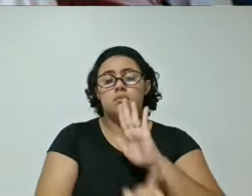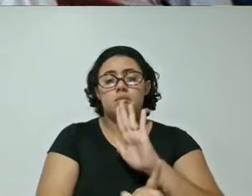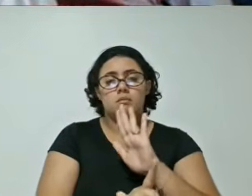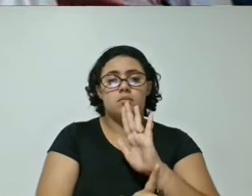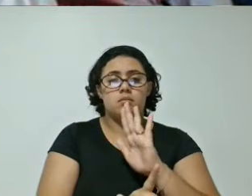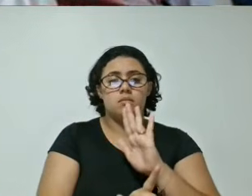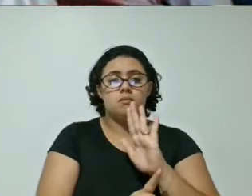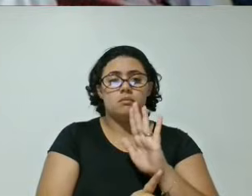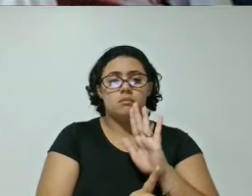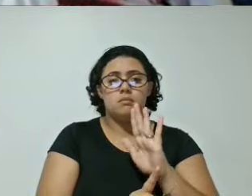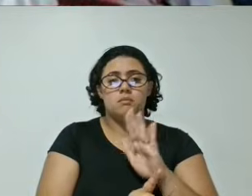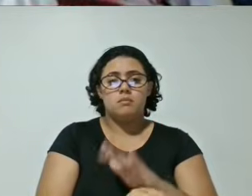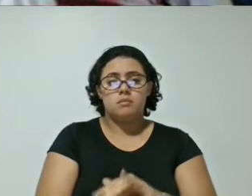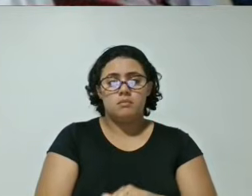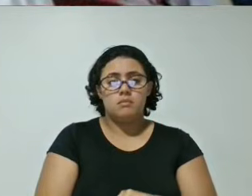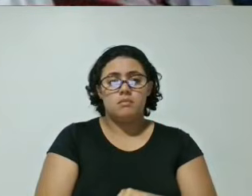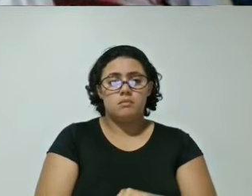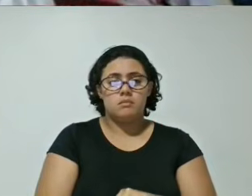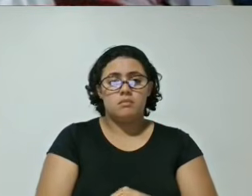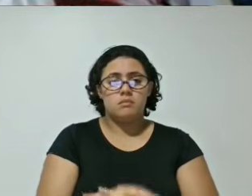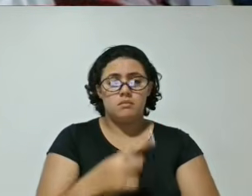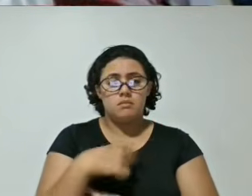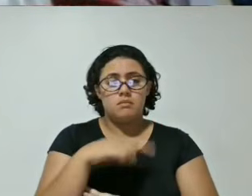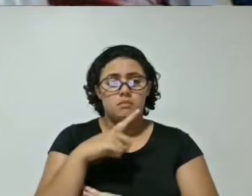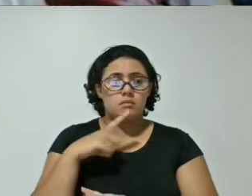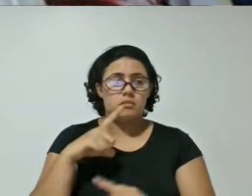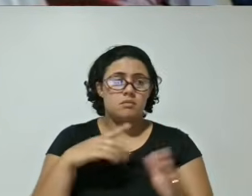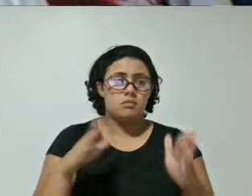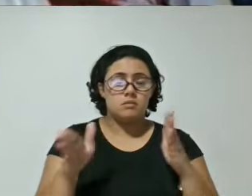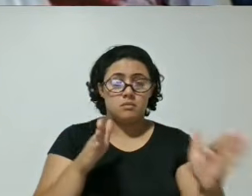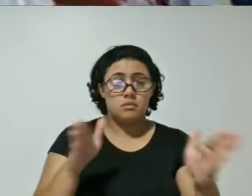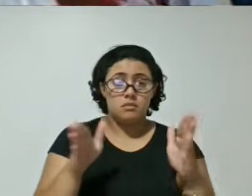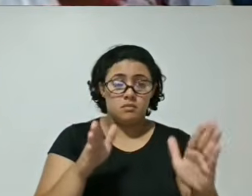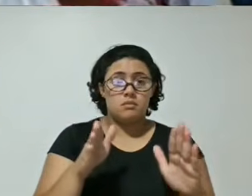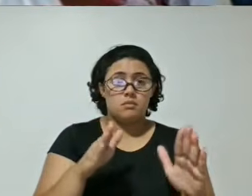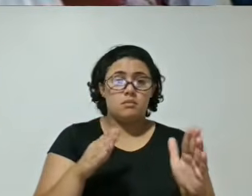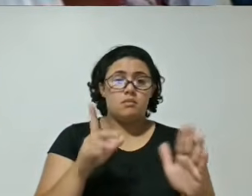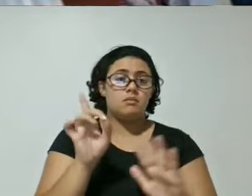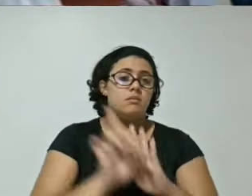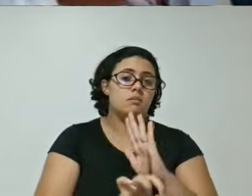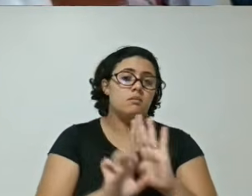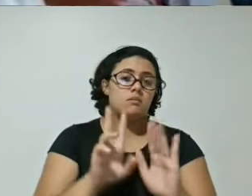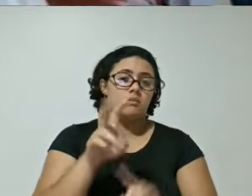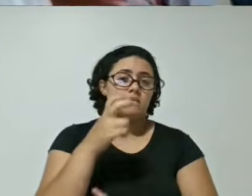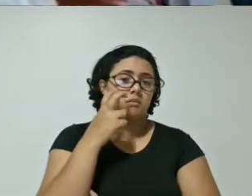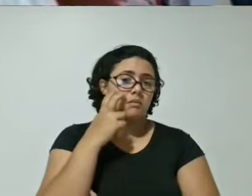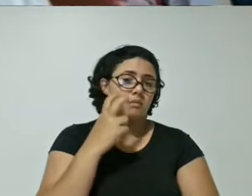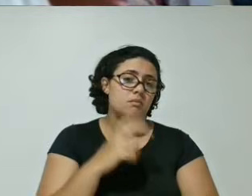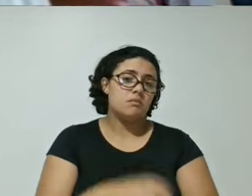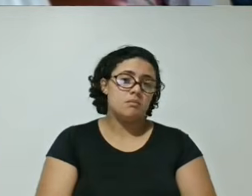bens culturais, né? A gente tem direito ao acesso aos bens culturais. Então, é isso que esses lugares fazem.